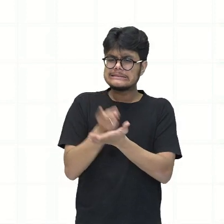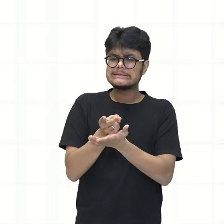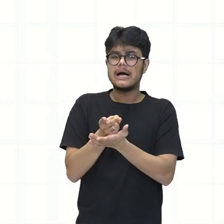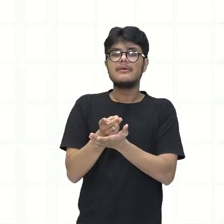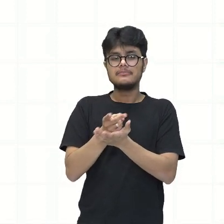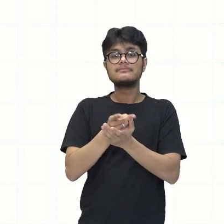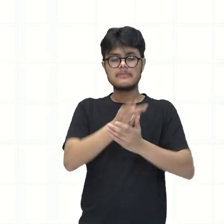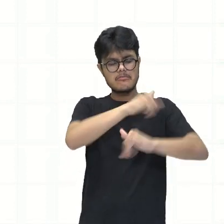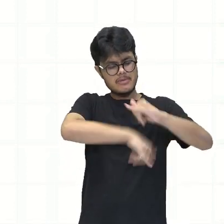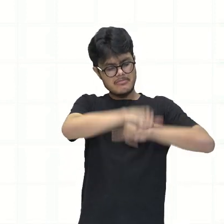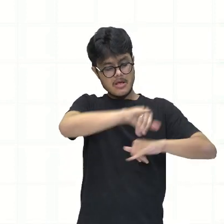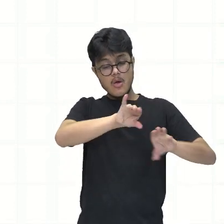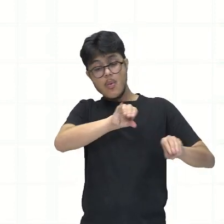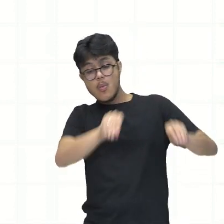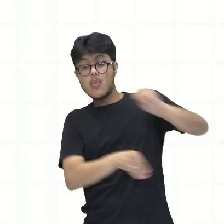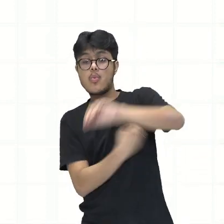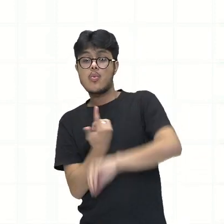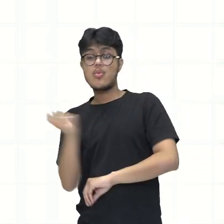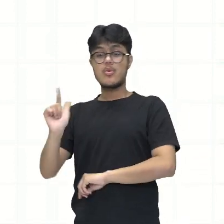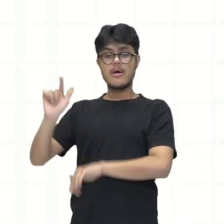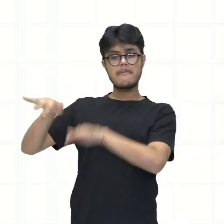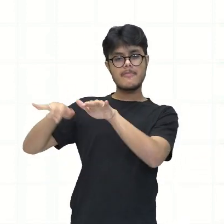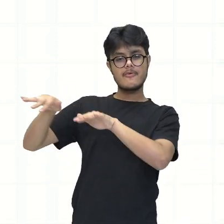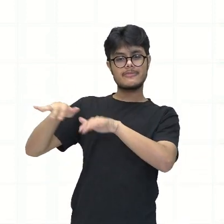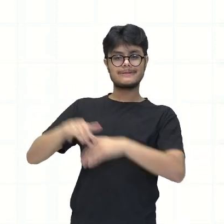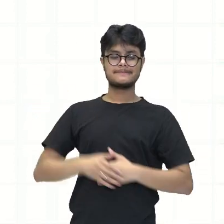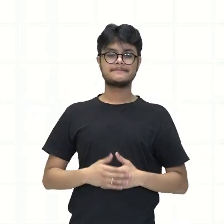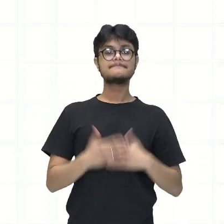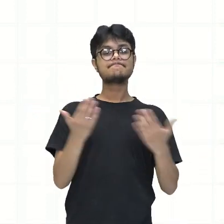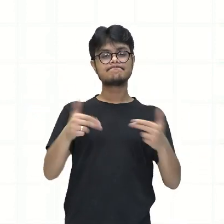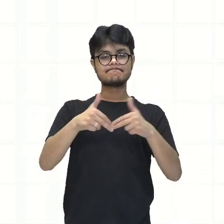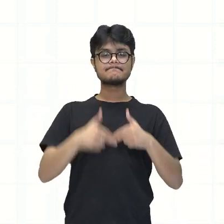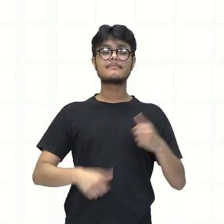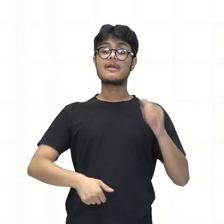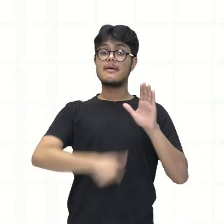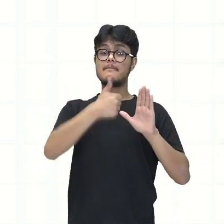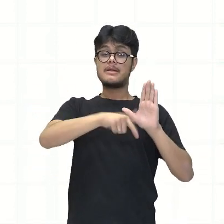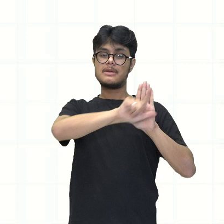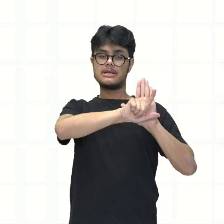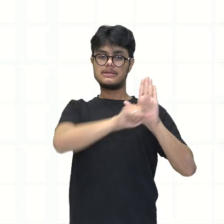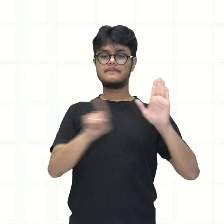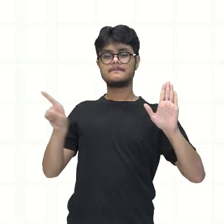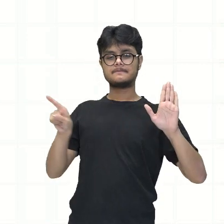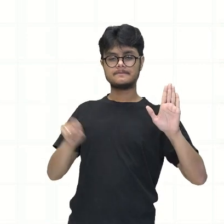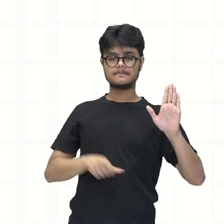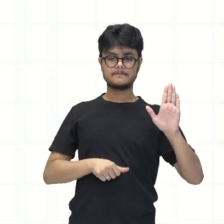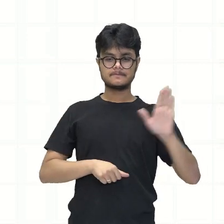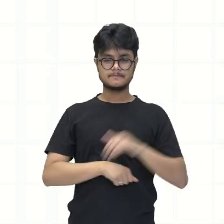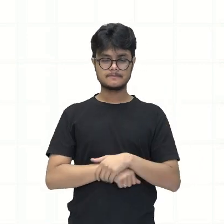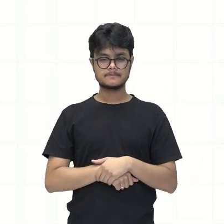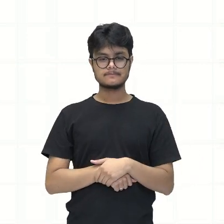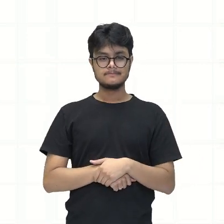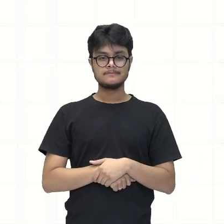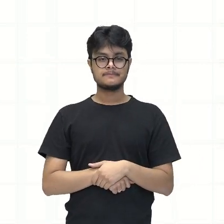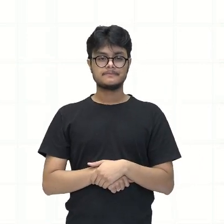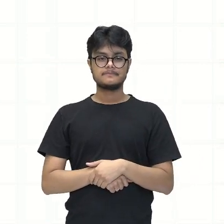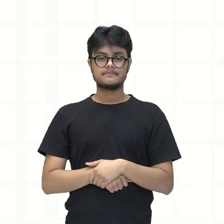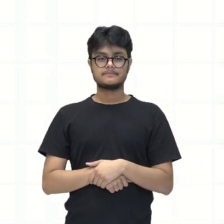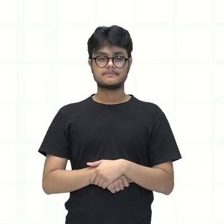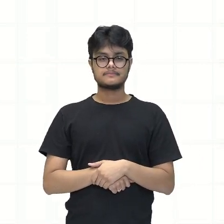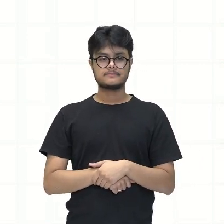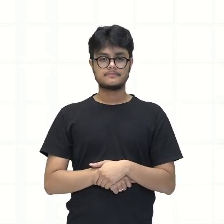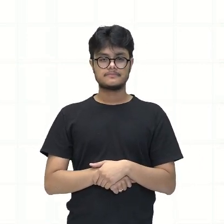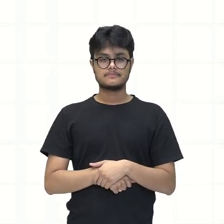somente transformada, tá? Então, isso é o que diz aí a primeira lei da termodinâmica ou princípio